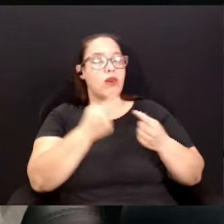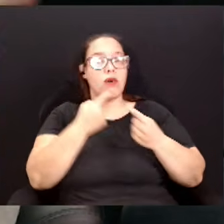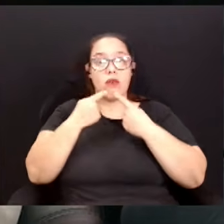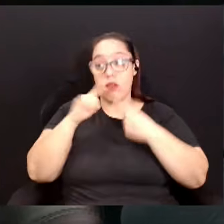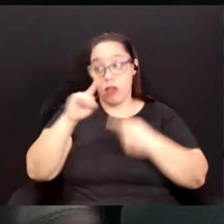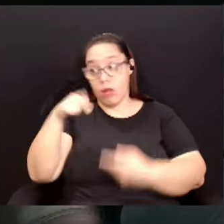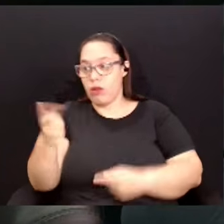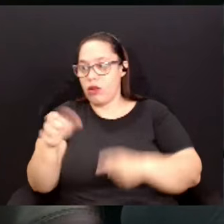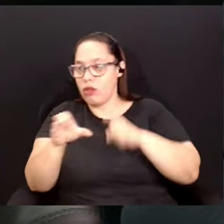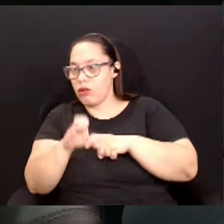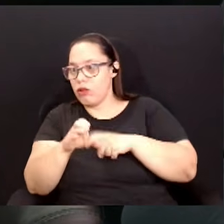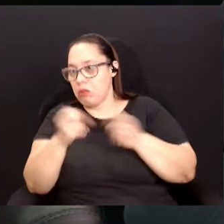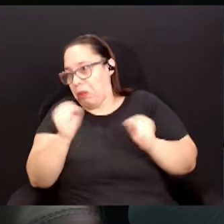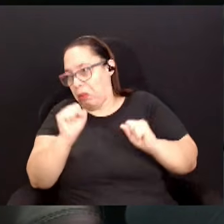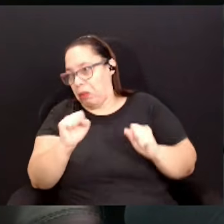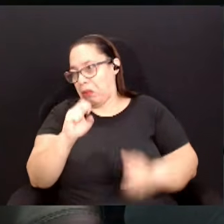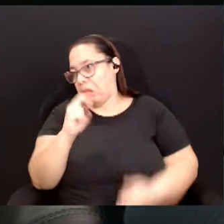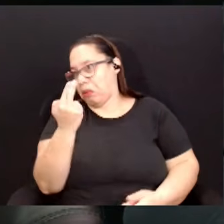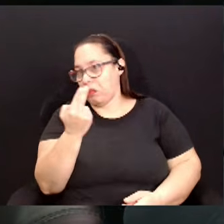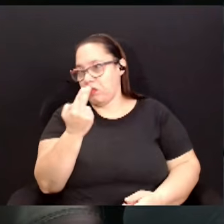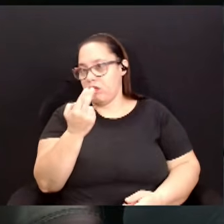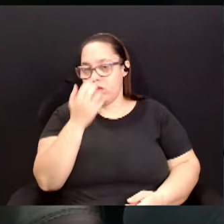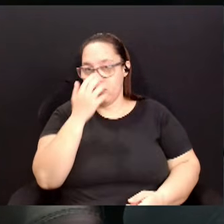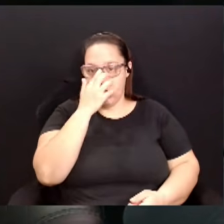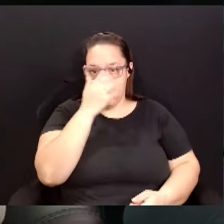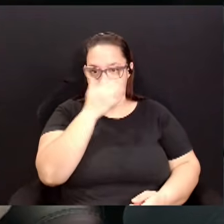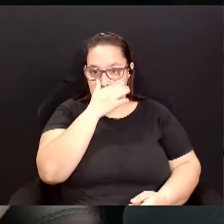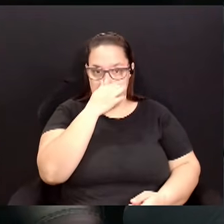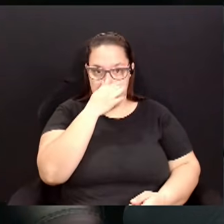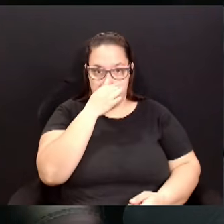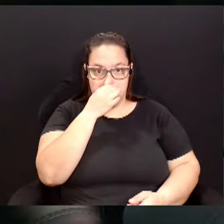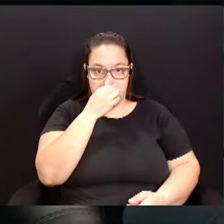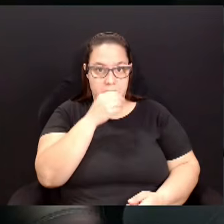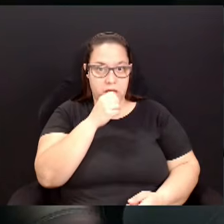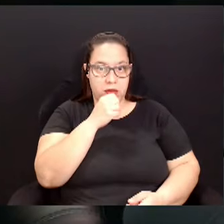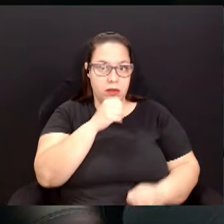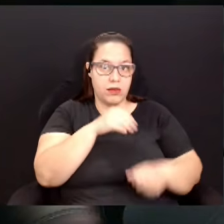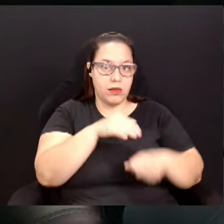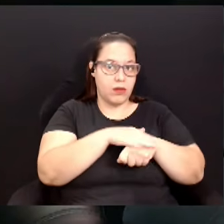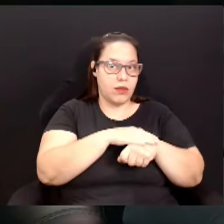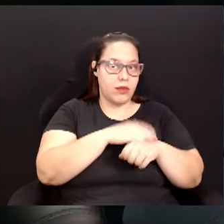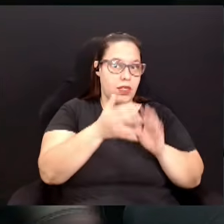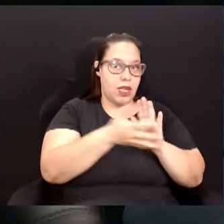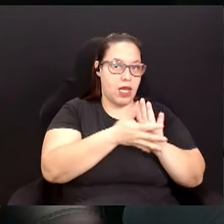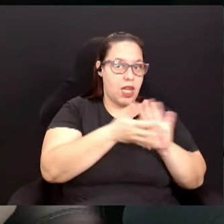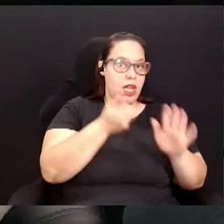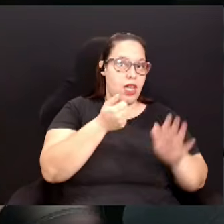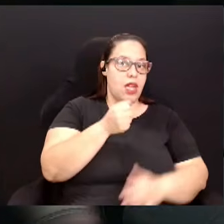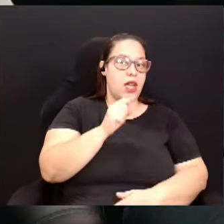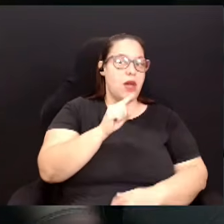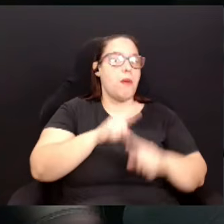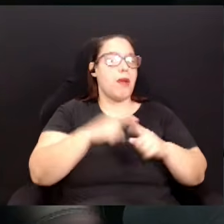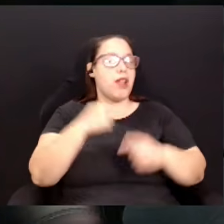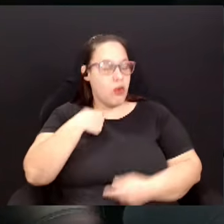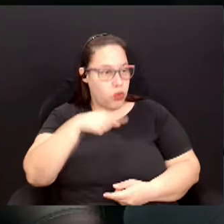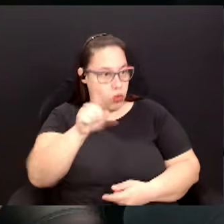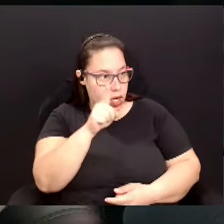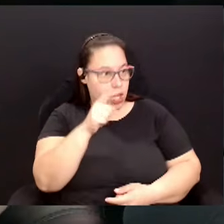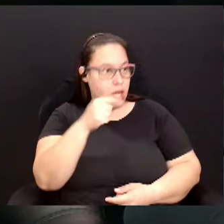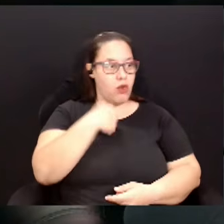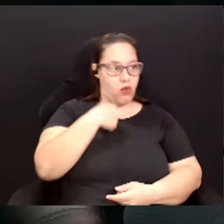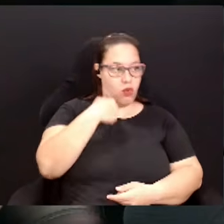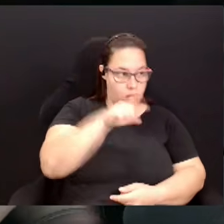com o outro, né, mas ela sequestra. Mas quando eu fui, foi assim,